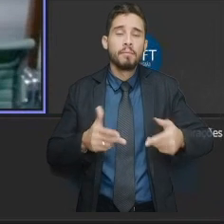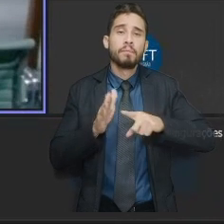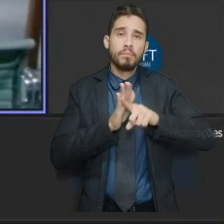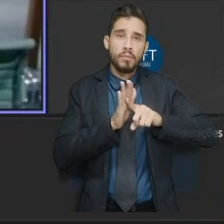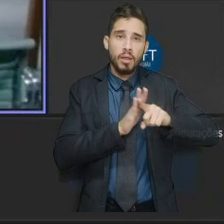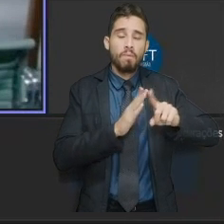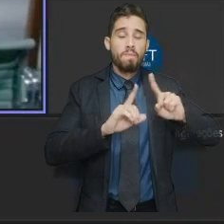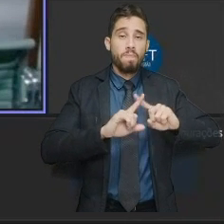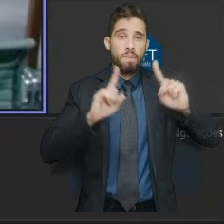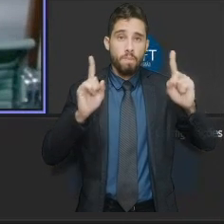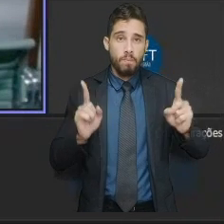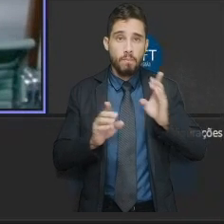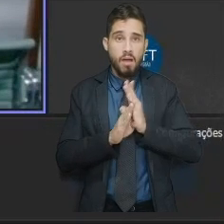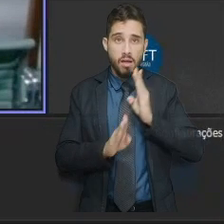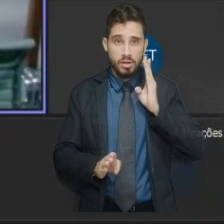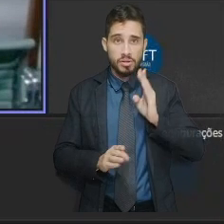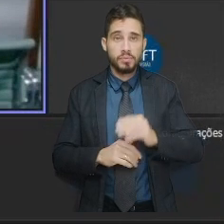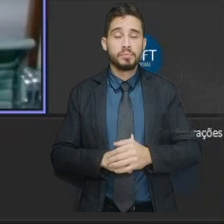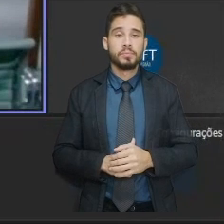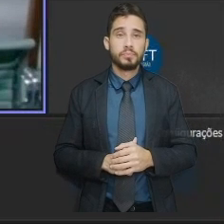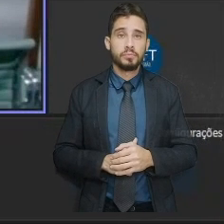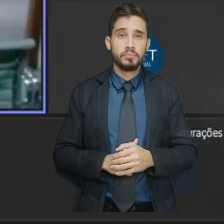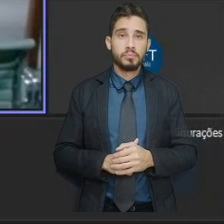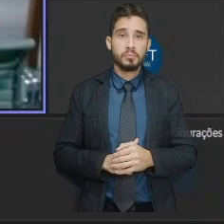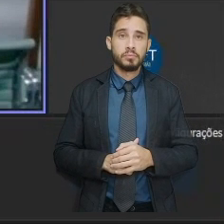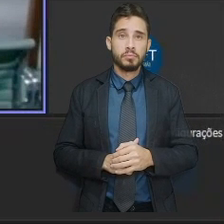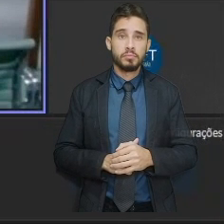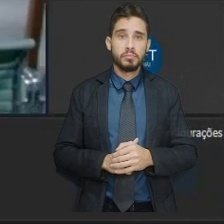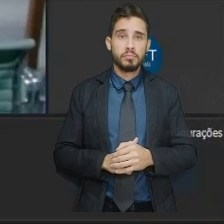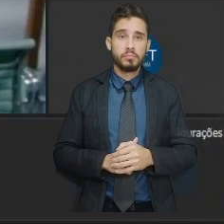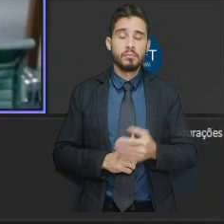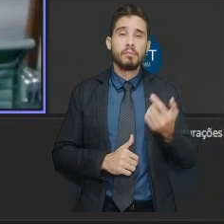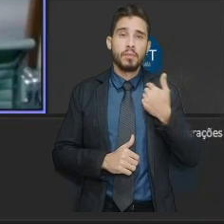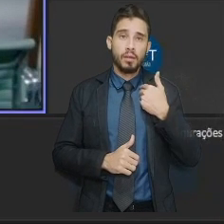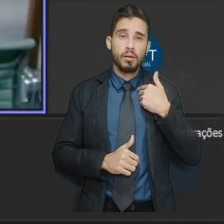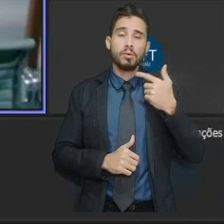aspas batidas policiais, mas